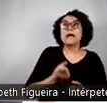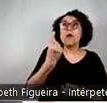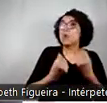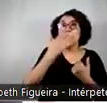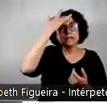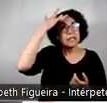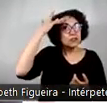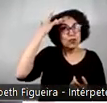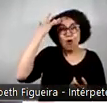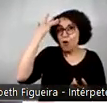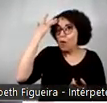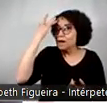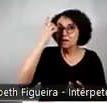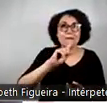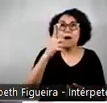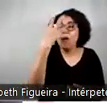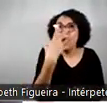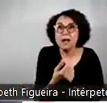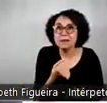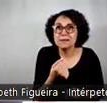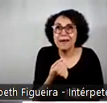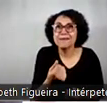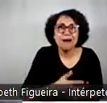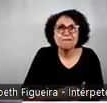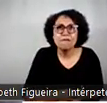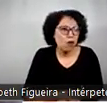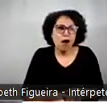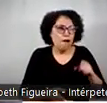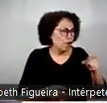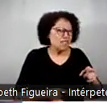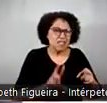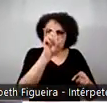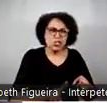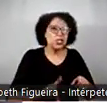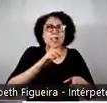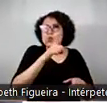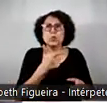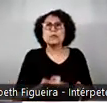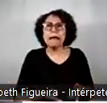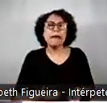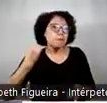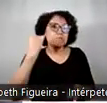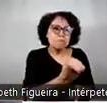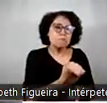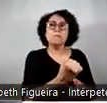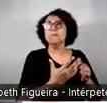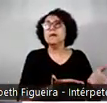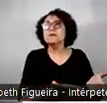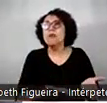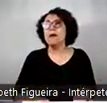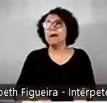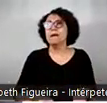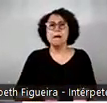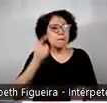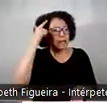porque, segundo a pessoa que esfaqueou, ele não tinha o direito de receber, né, esse auxílio emergencial, porque ele estava roubando,